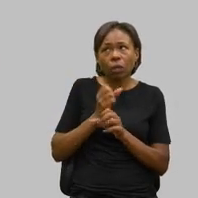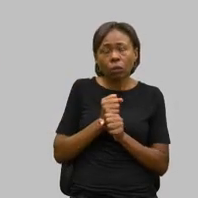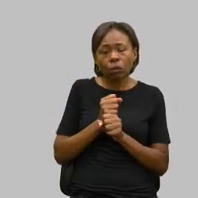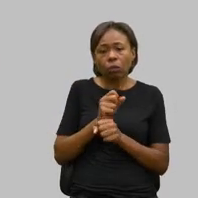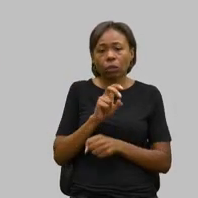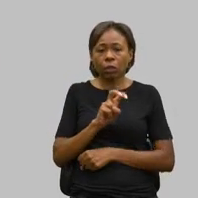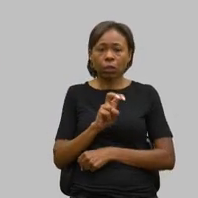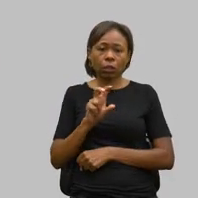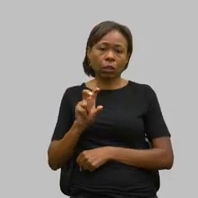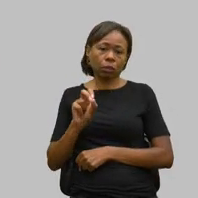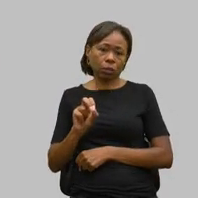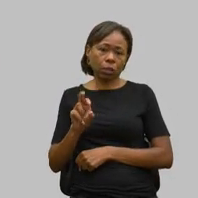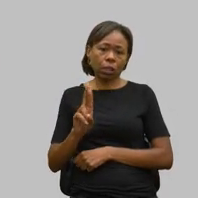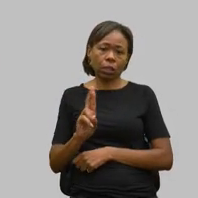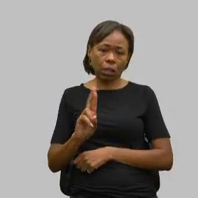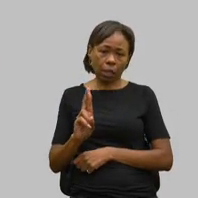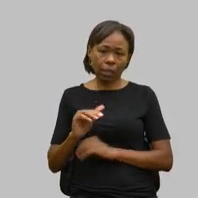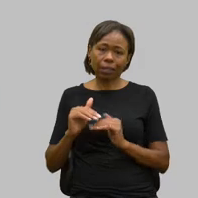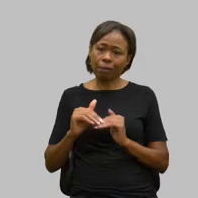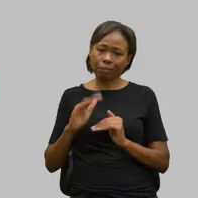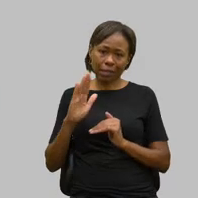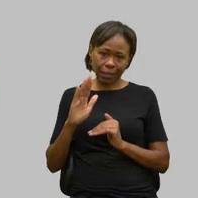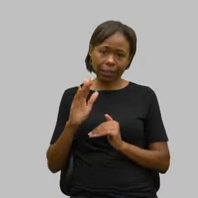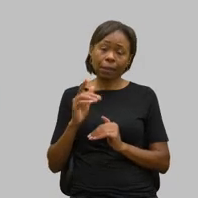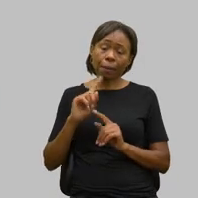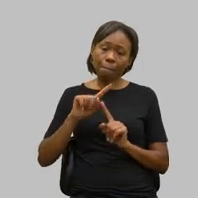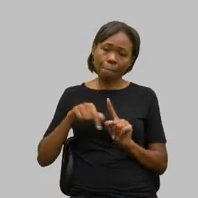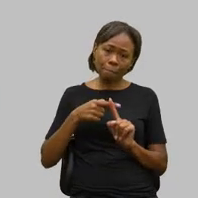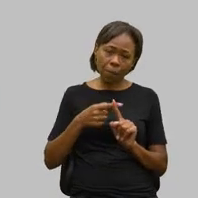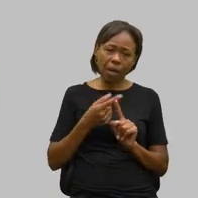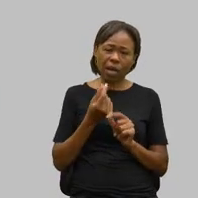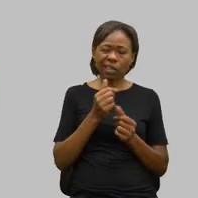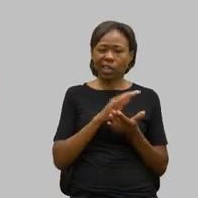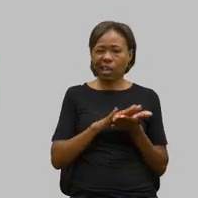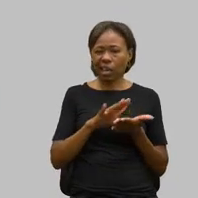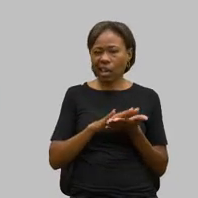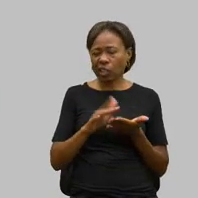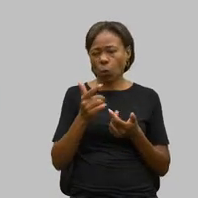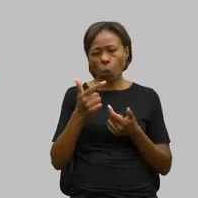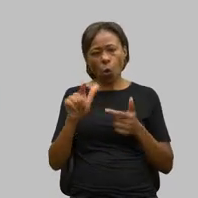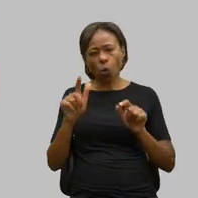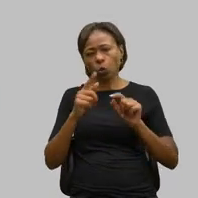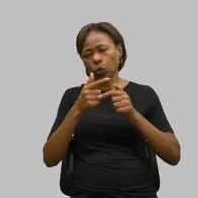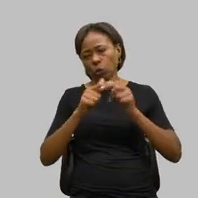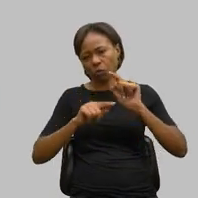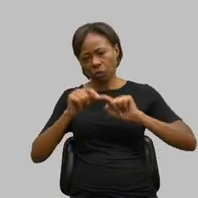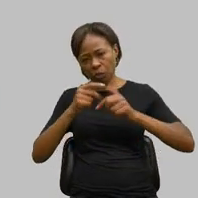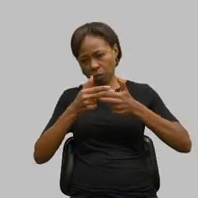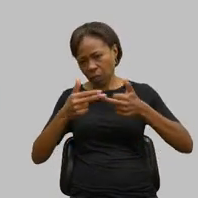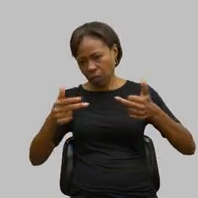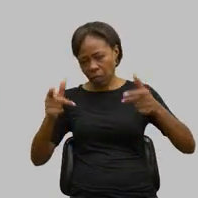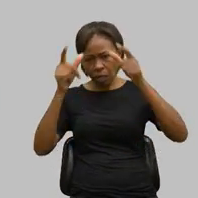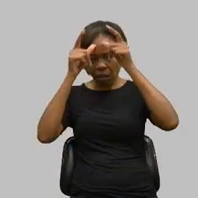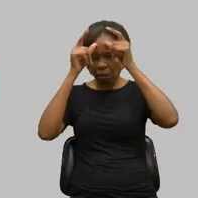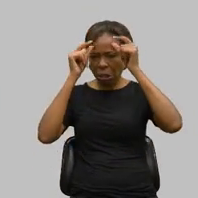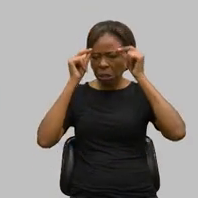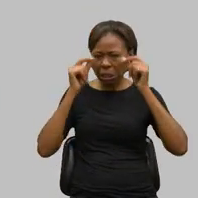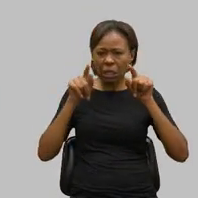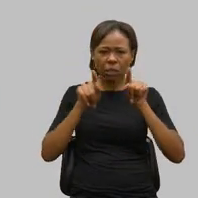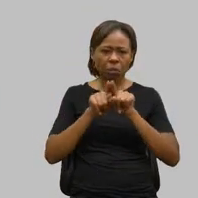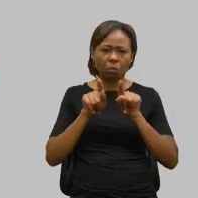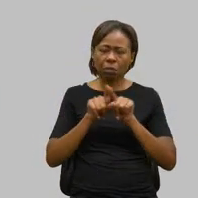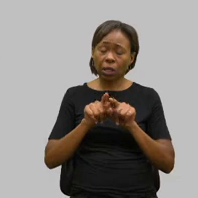550,00. E os custos indiretos, gás, enfermagem, portaria, mais R$,00.